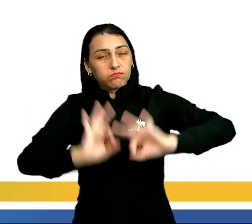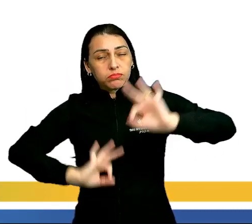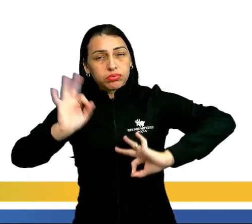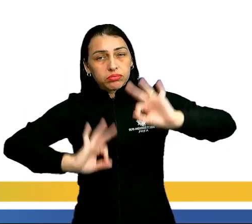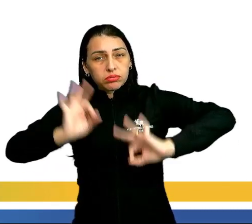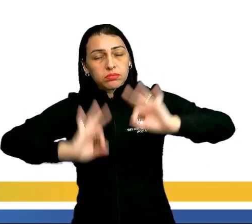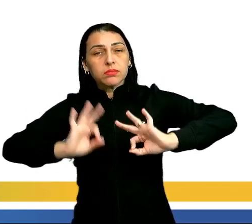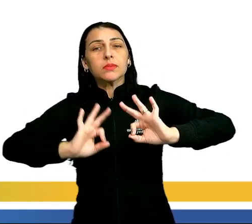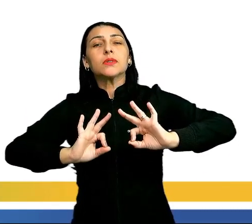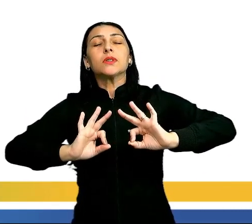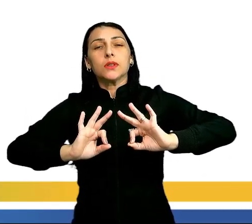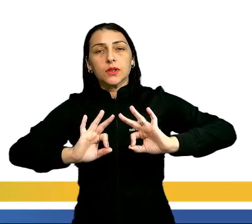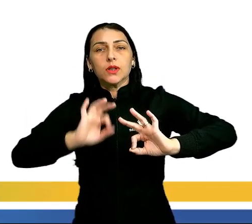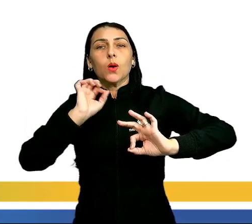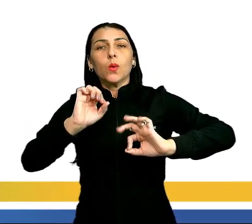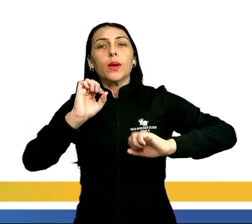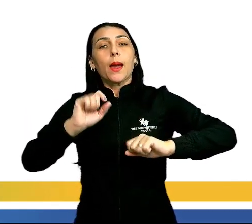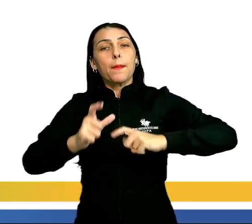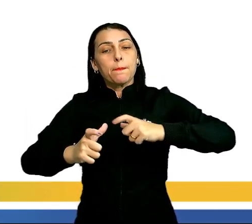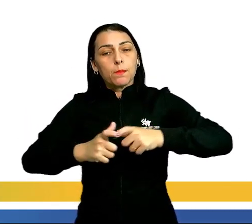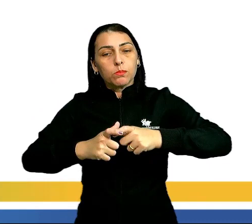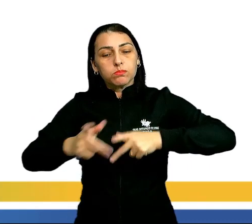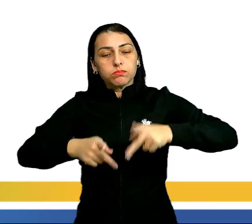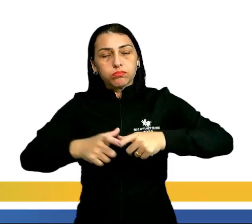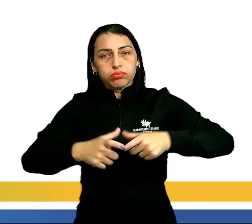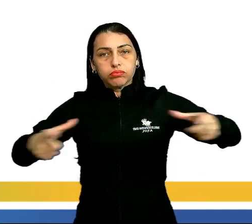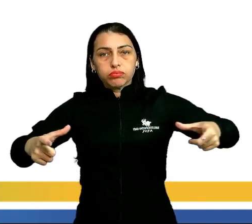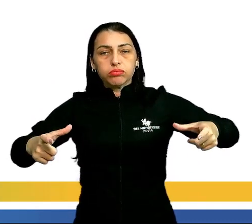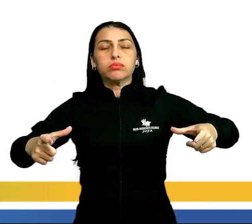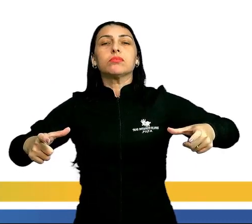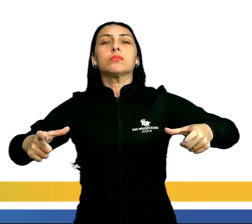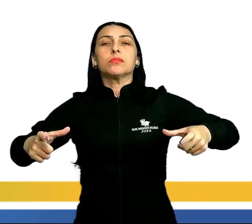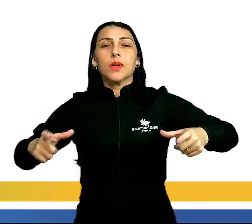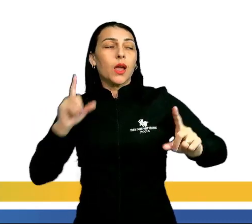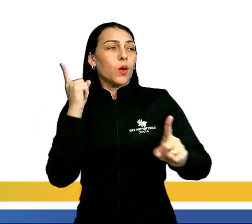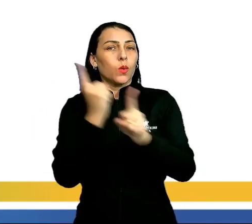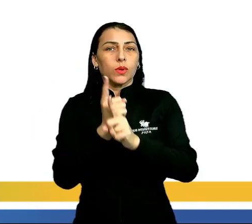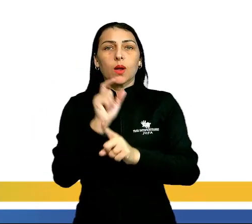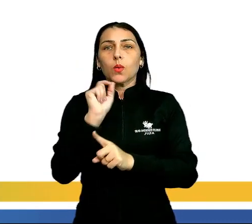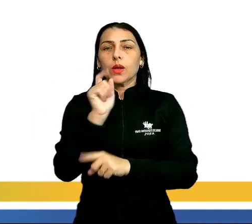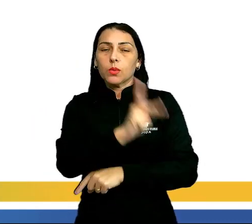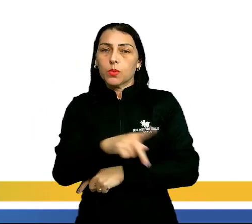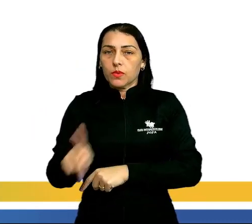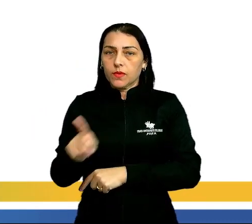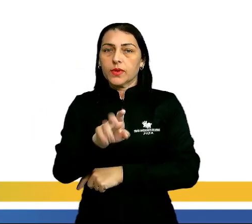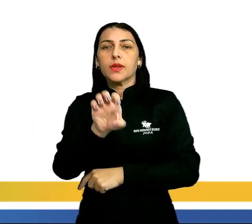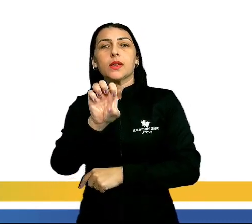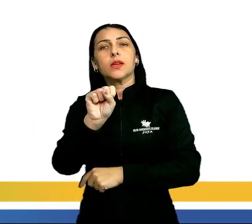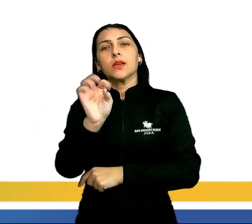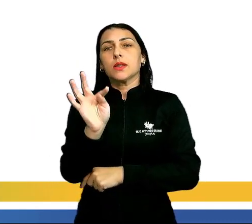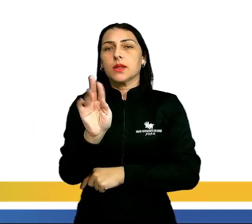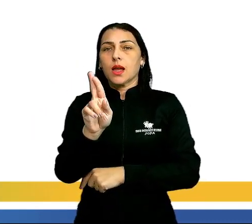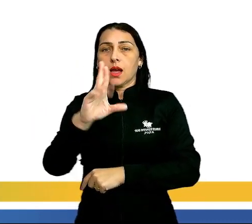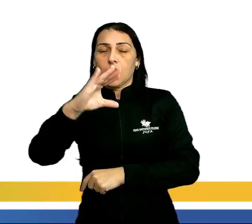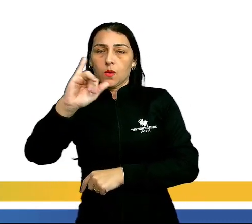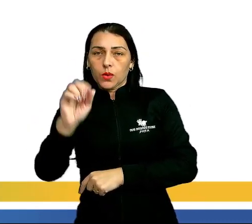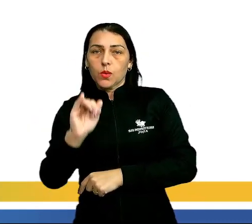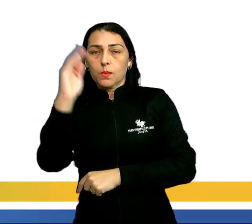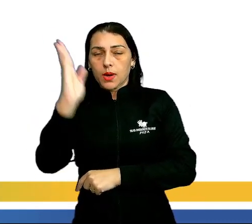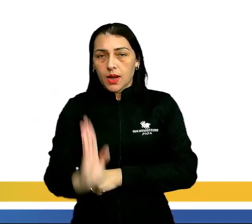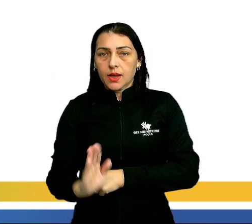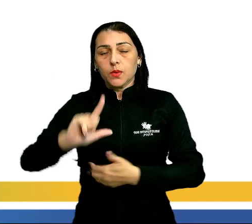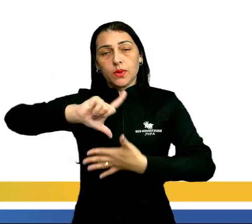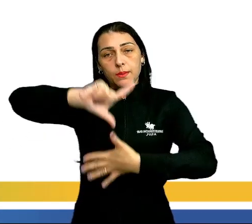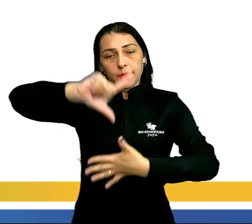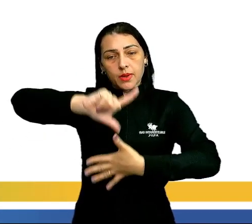para essa população que está em maior quantidade. Vai justamente de encontro à fala do professor Eustáquio. O caso do Brasil e da